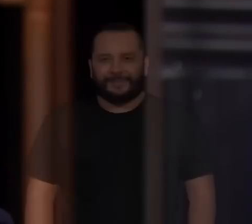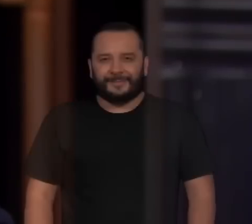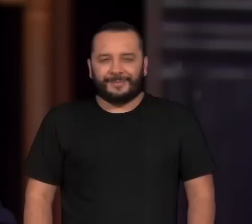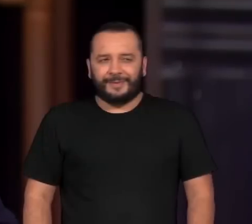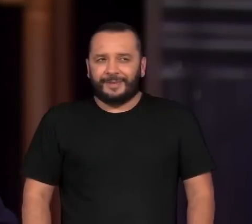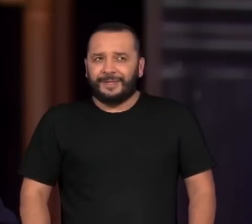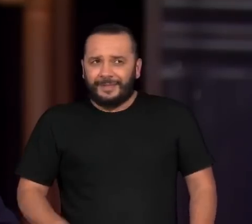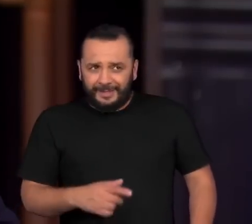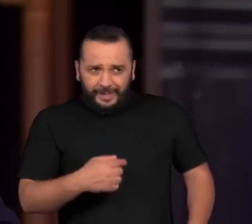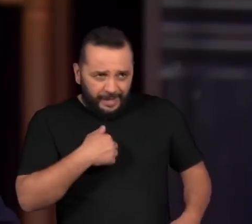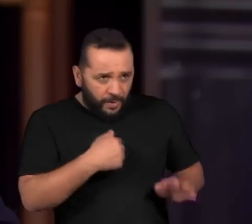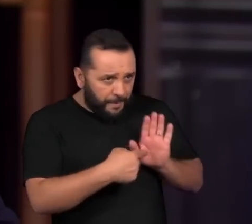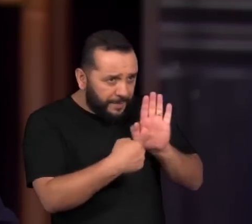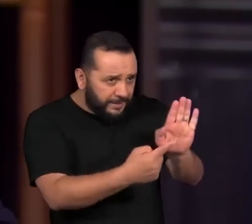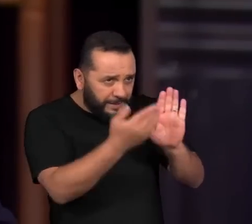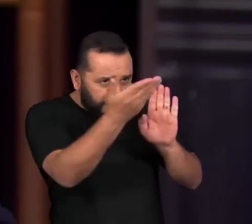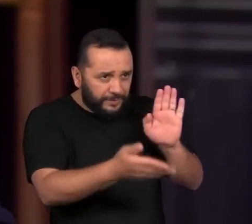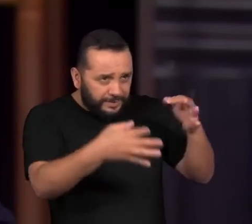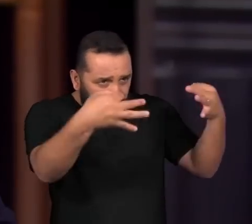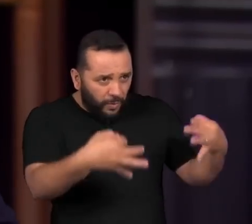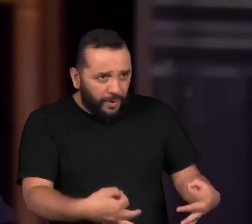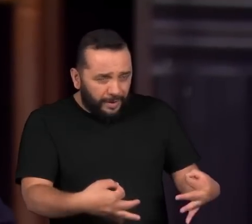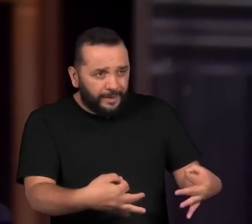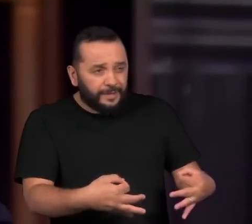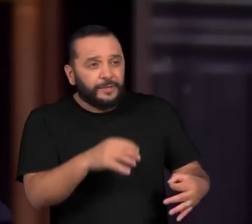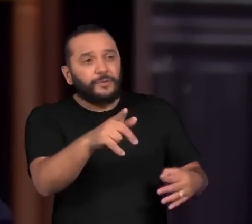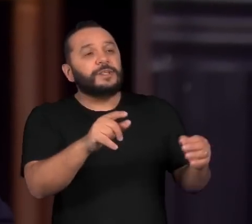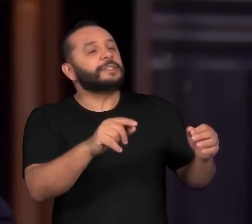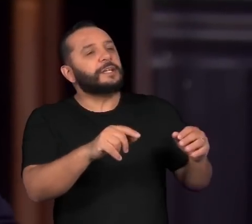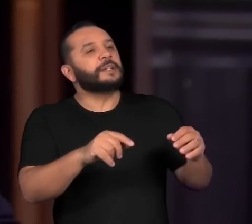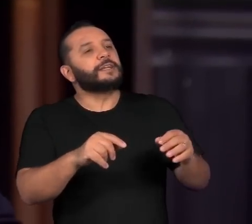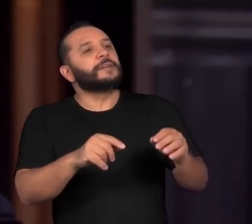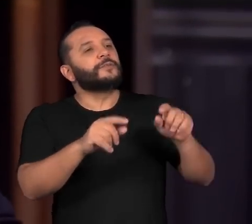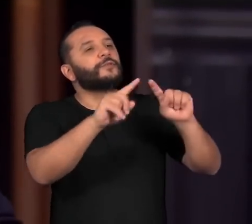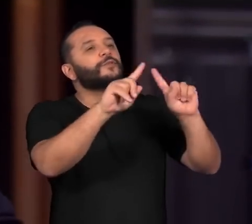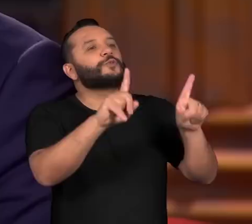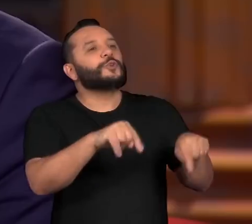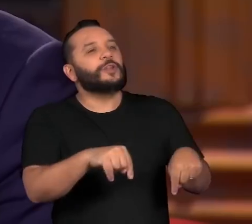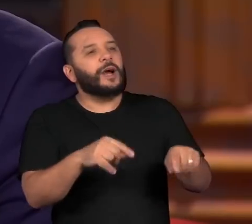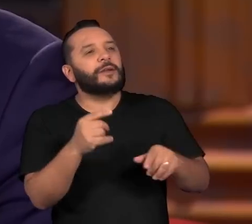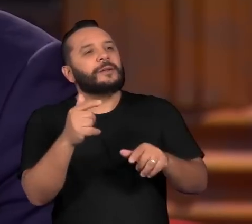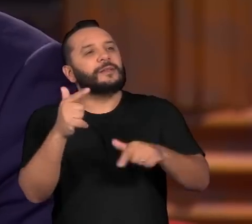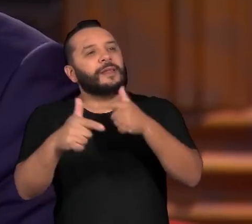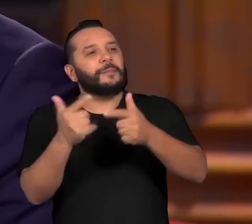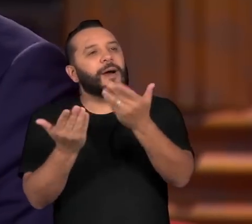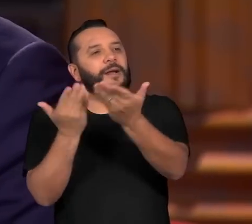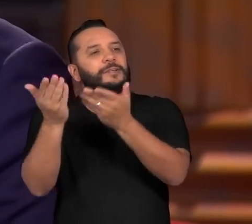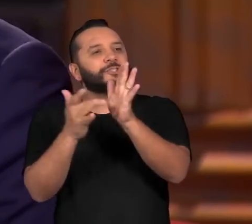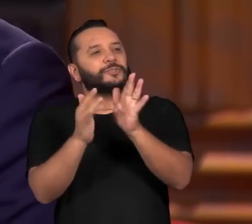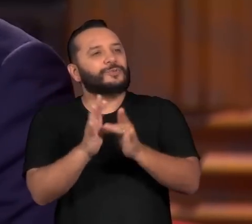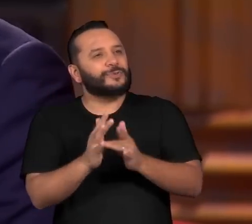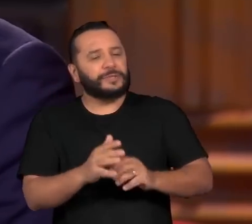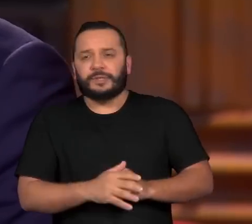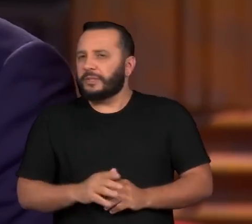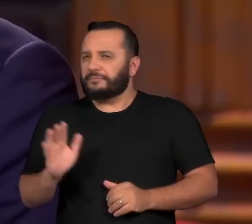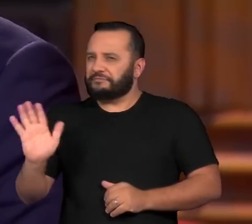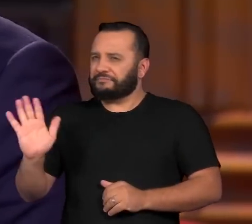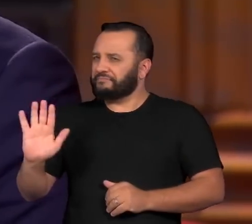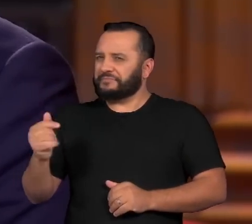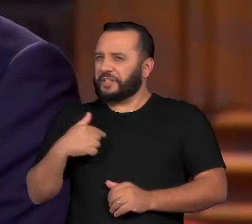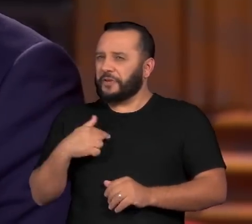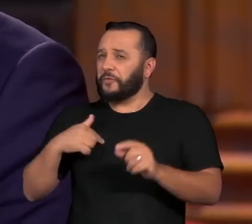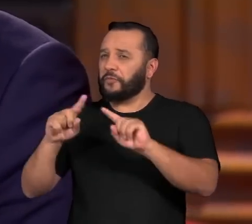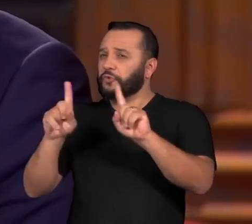Correta essa minha apresentação sua como funcionário de Jesus? Eu não me sinto funcionário de Jesus, eu me sinto